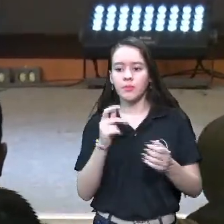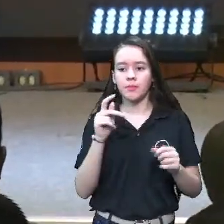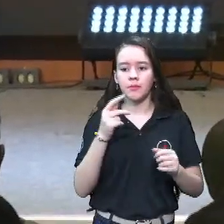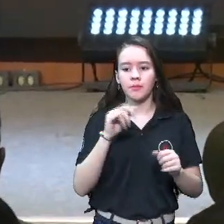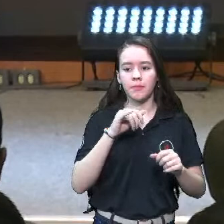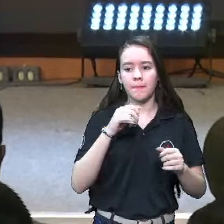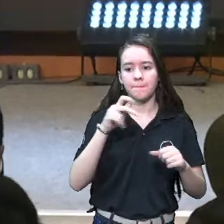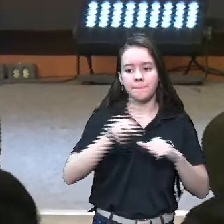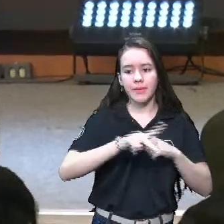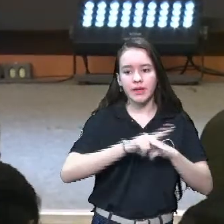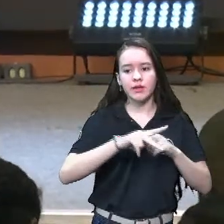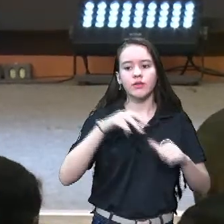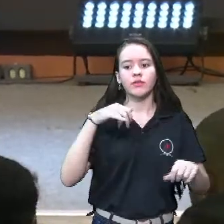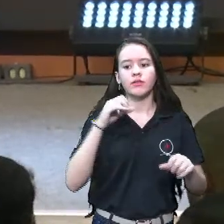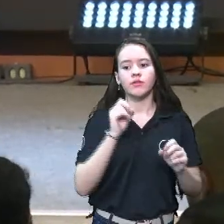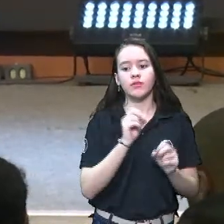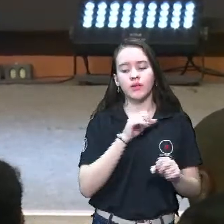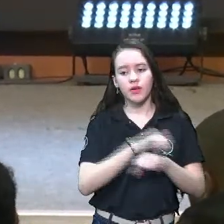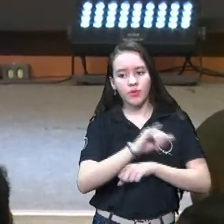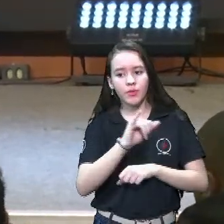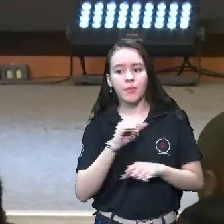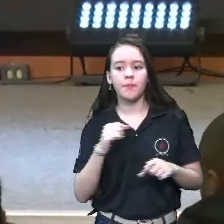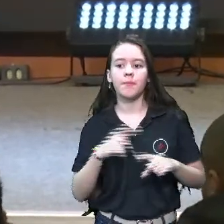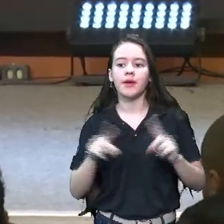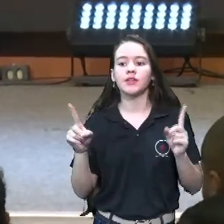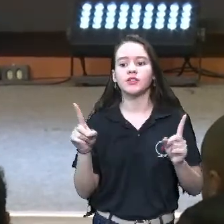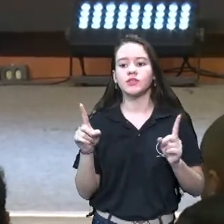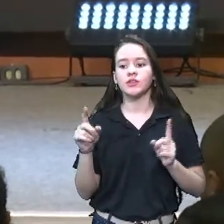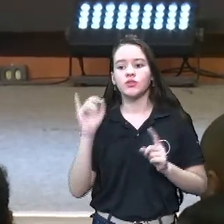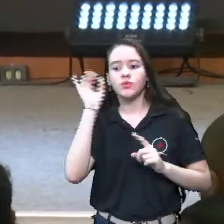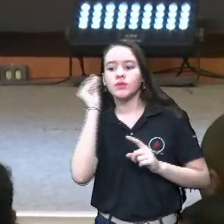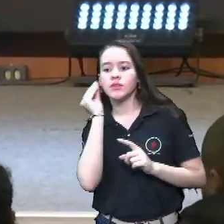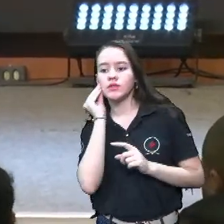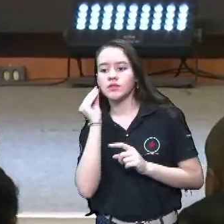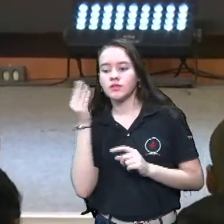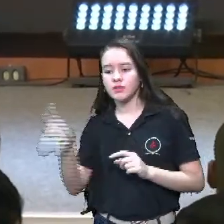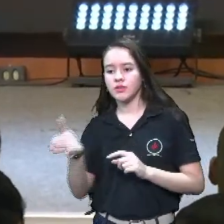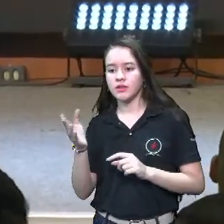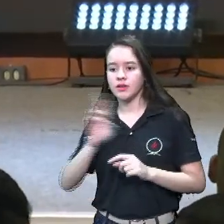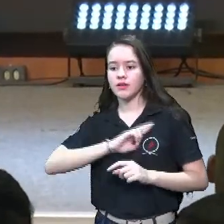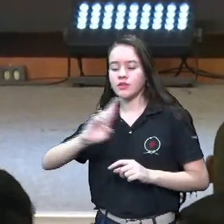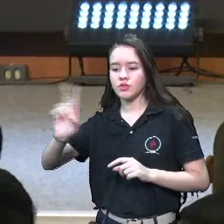consciência pesou nos dois, só que Judas correu para a religião e Pedro correu para Jesus.